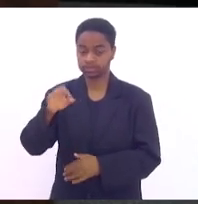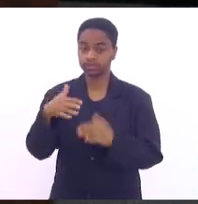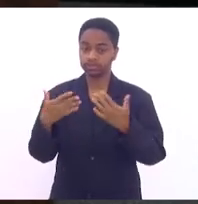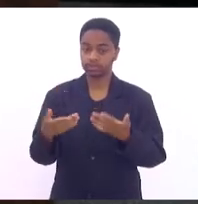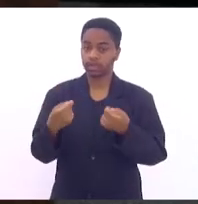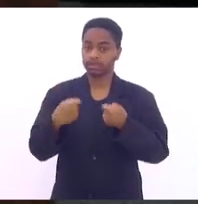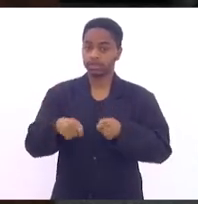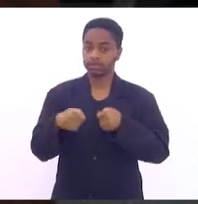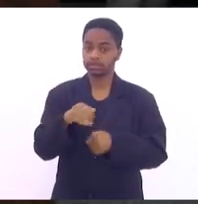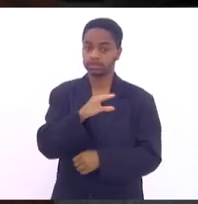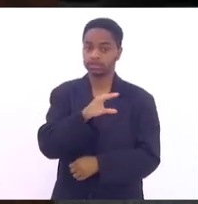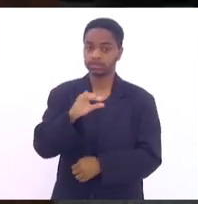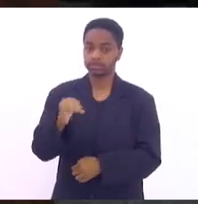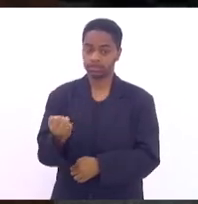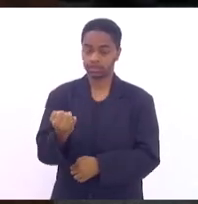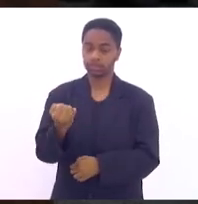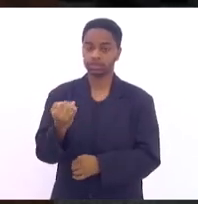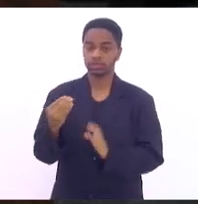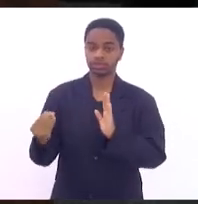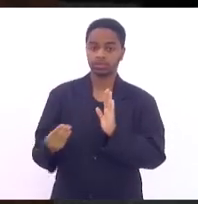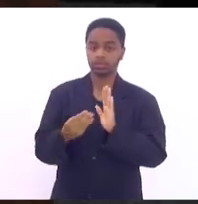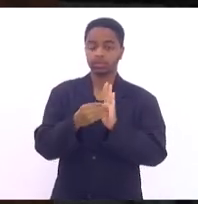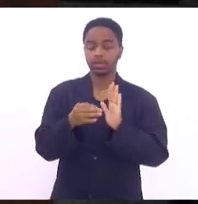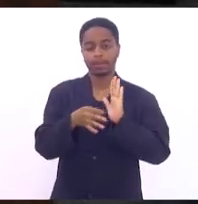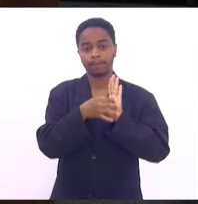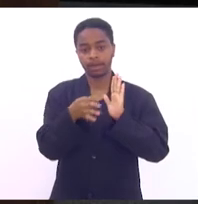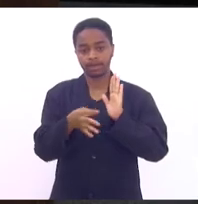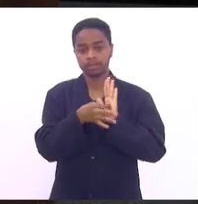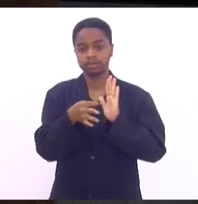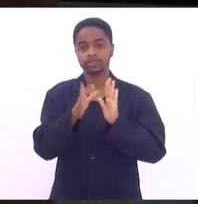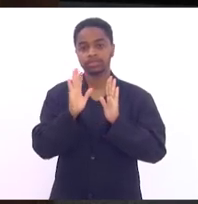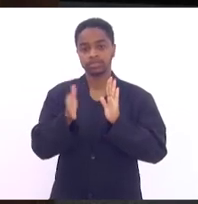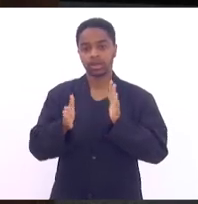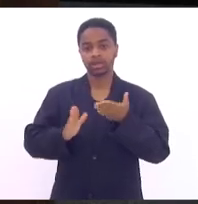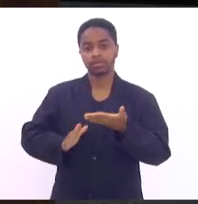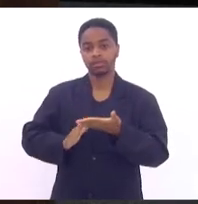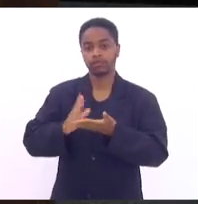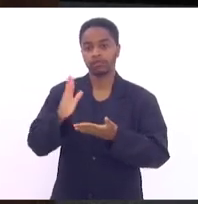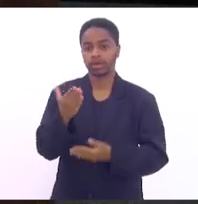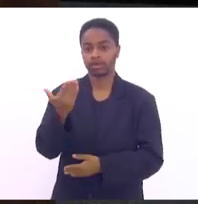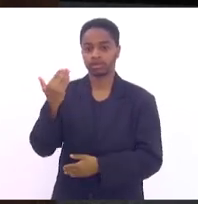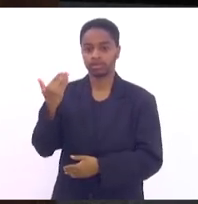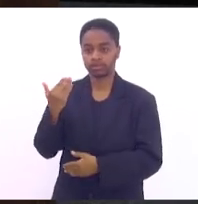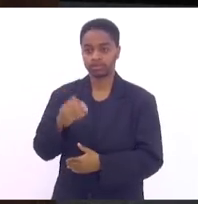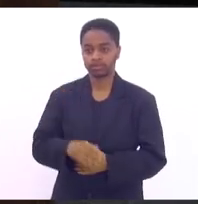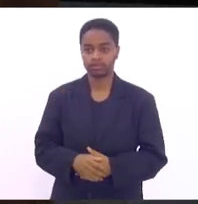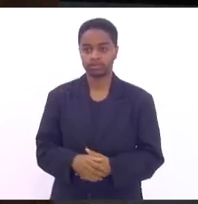CCJ reproduzisse o parecer já aprovado no plenário da mesma.